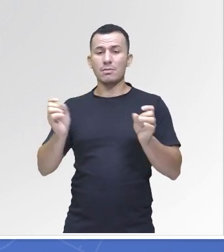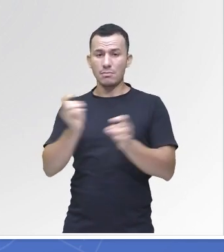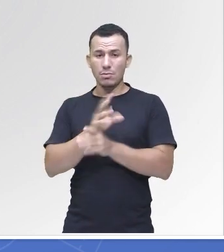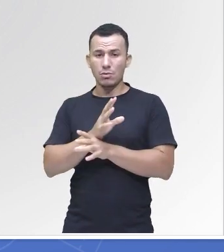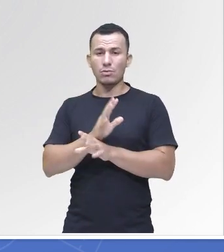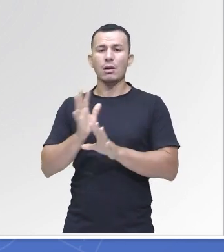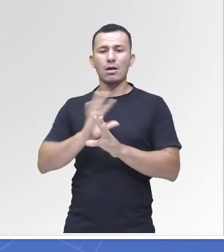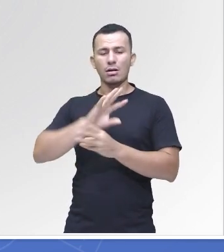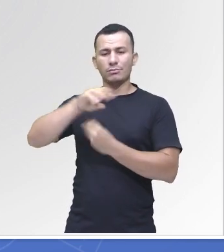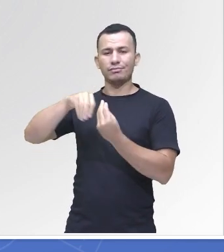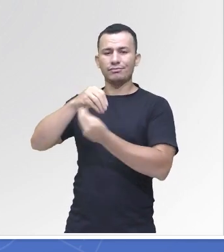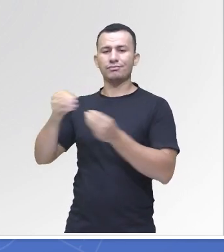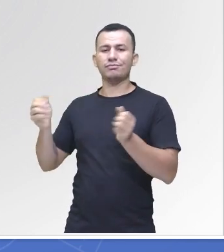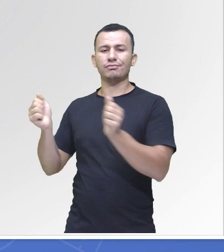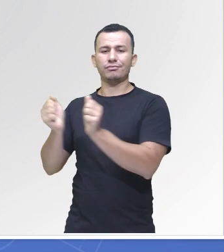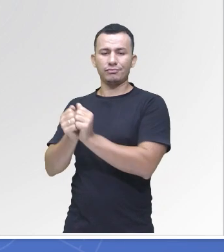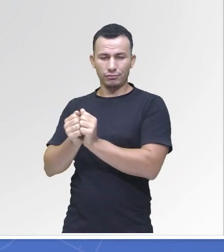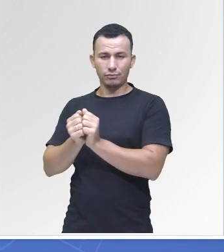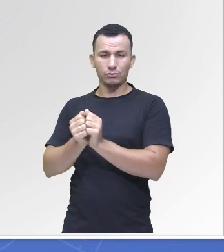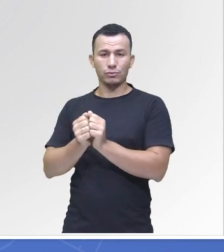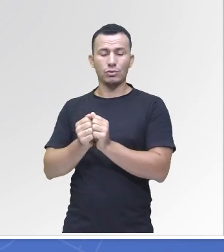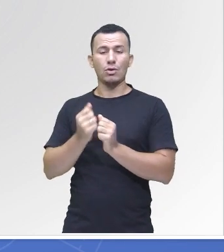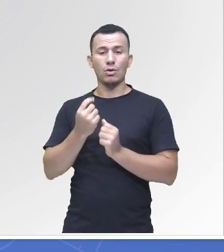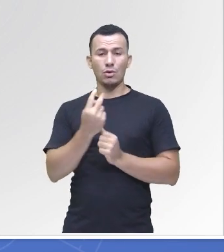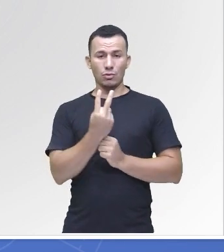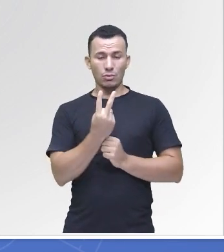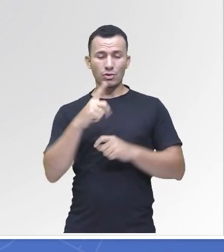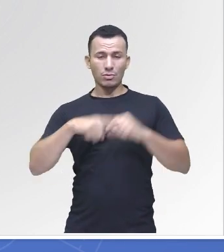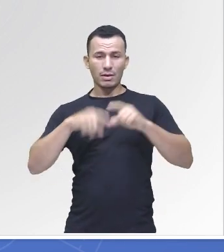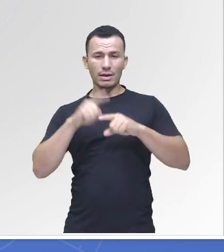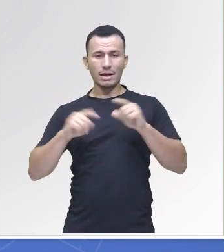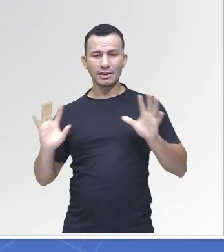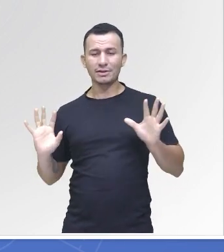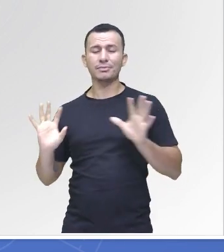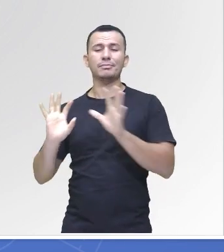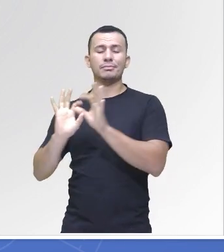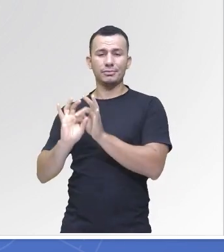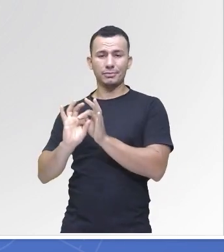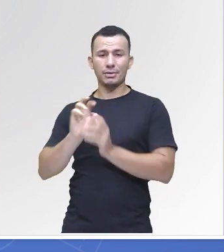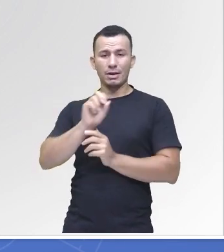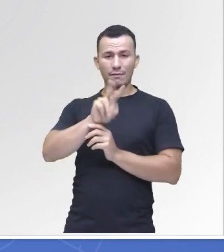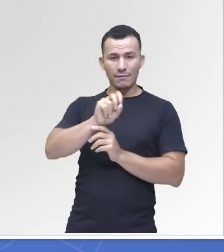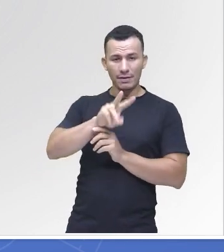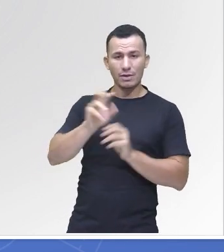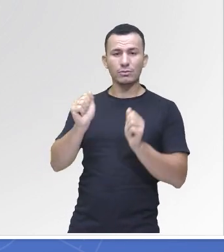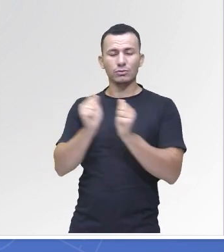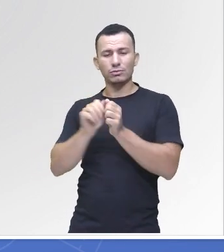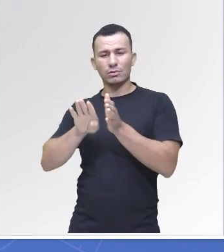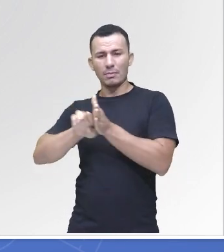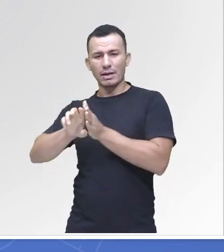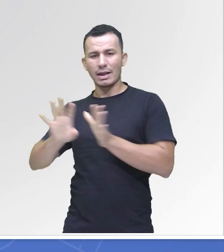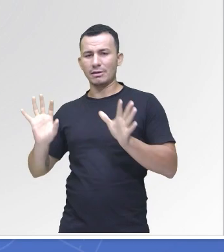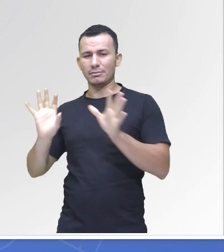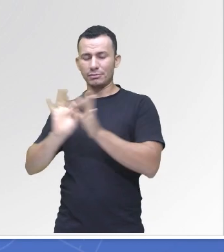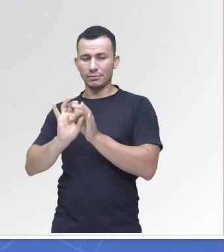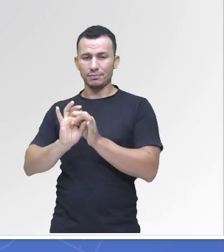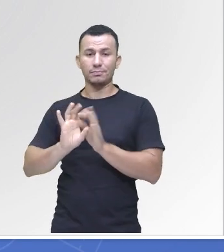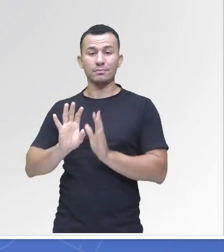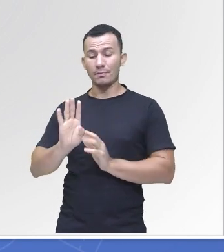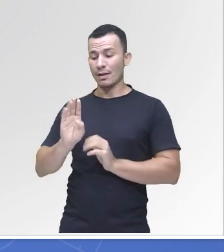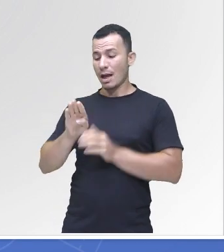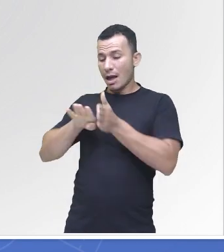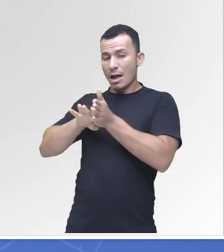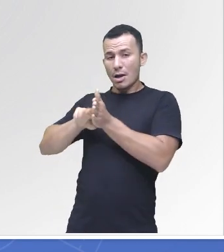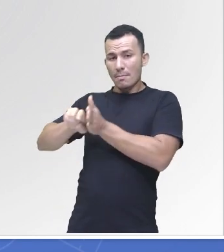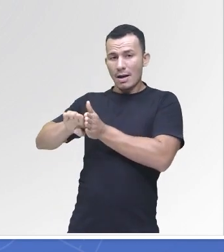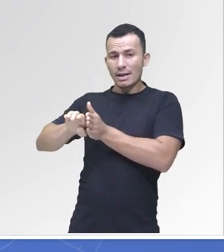de fusão. Esses dois materiais genéticos se fundem, do vírus com a bactéria. Essa bactéria, ela